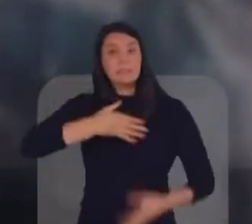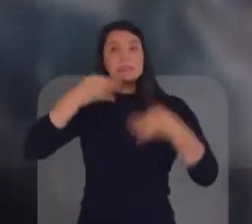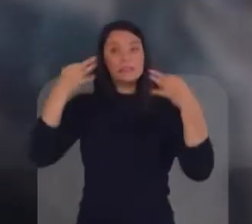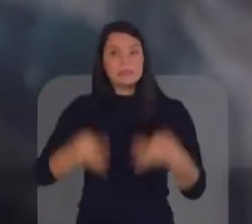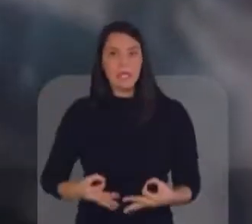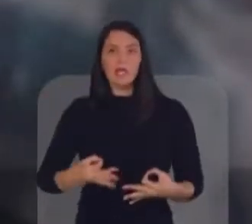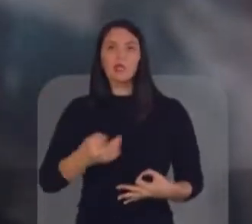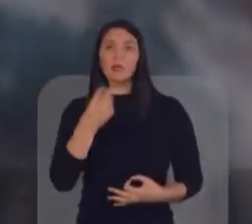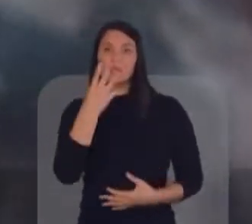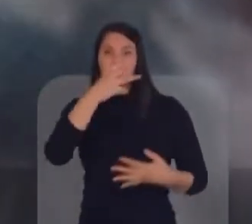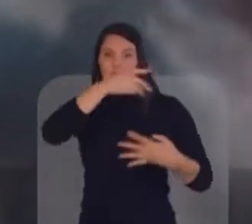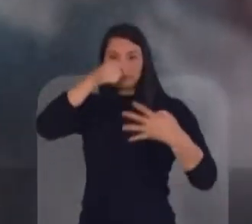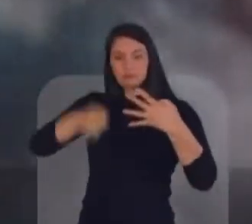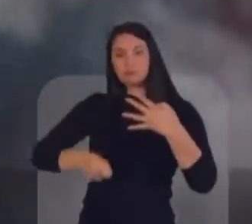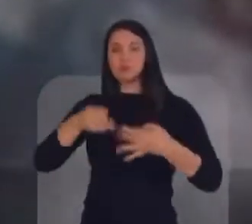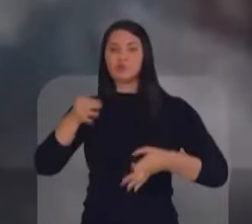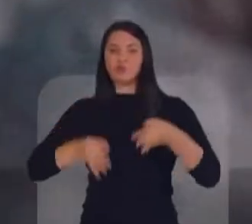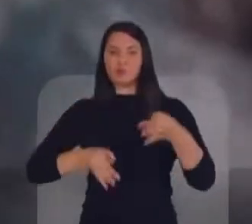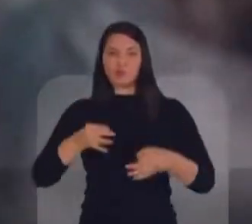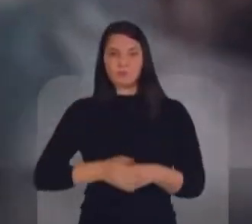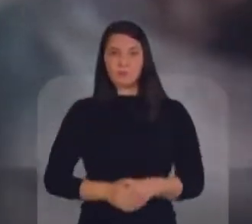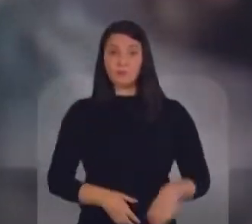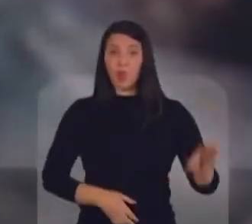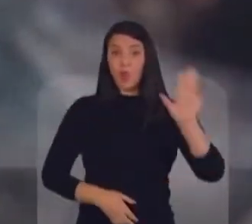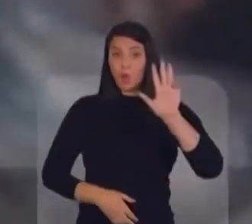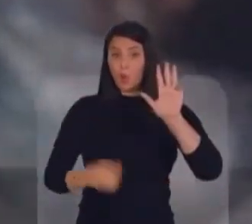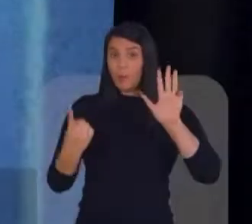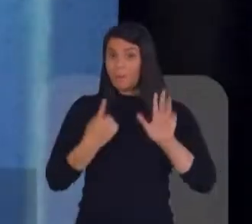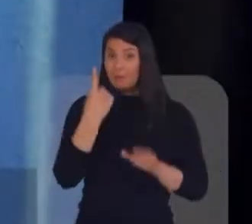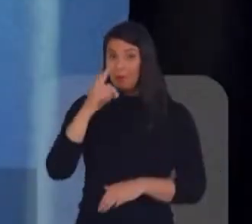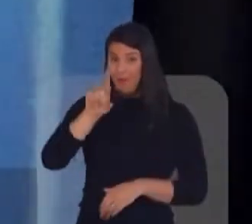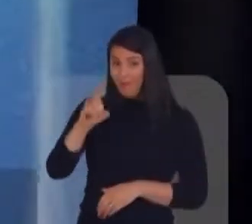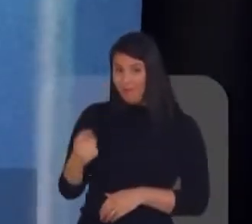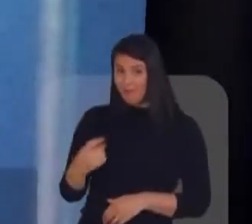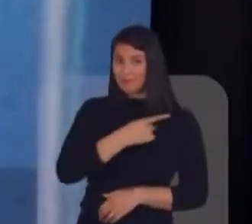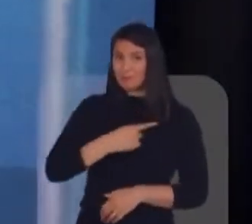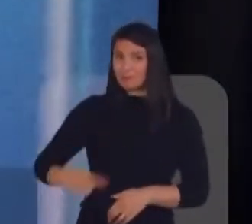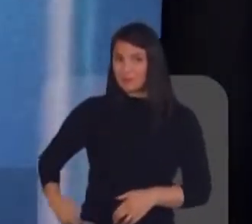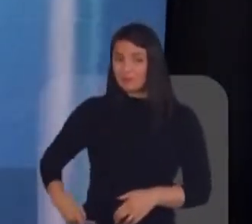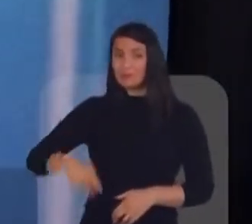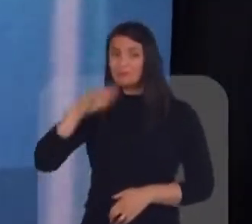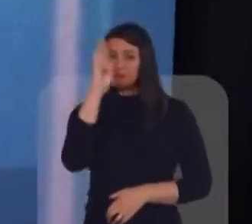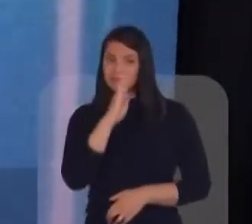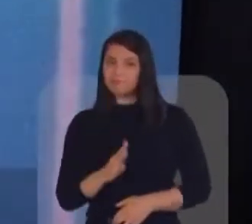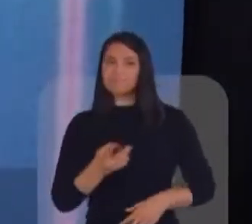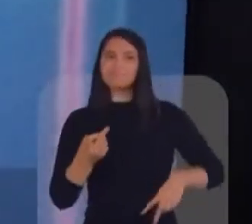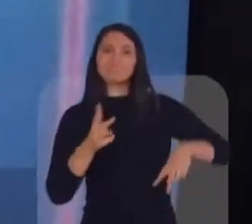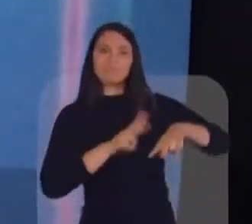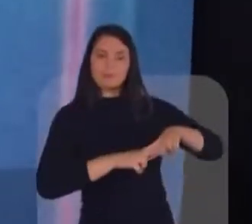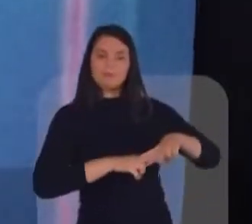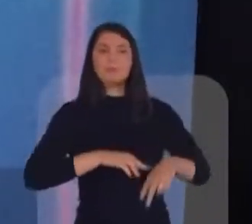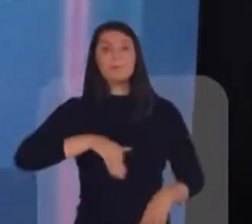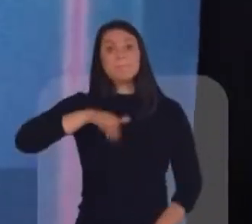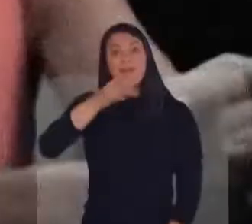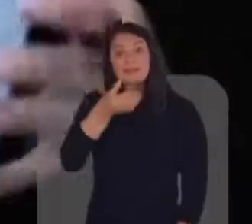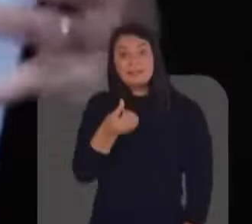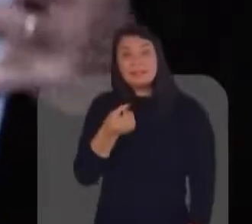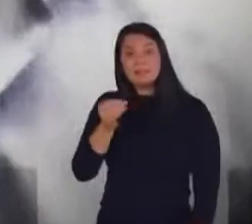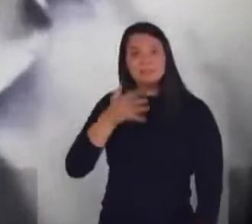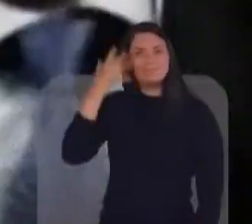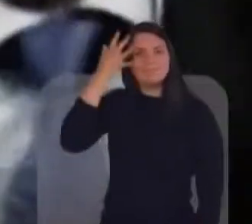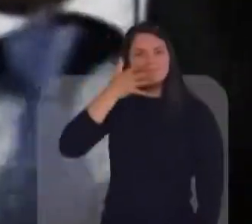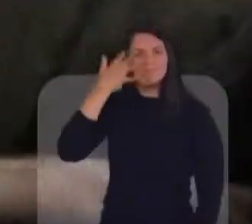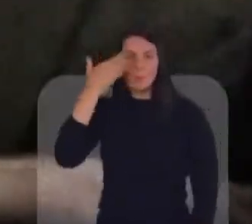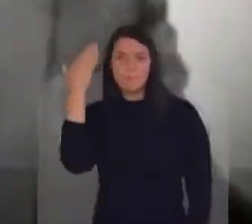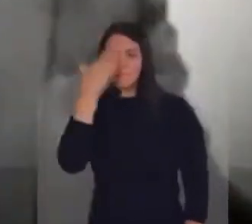Triplex, está confirmada por 3 instâncias da justiça. Lula é o primeiro ex-presidente da República preso.